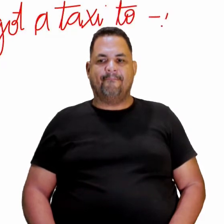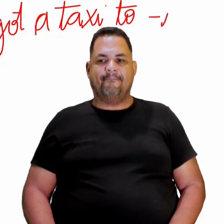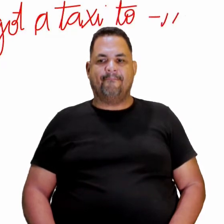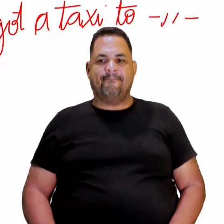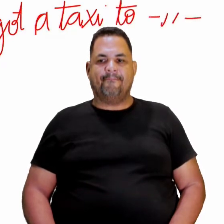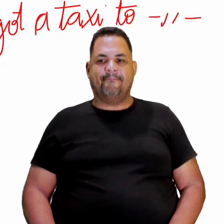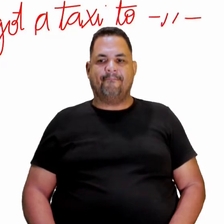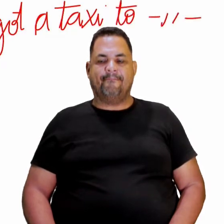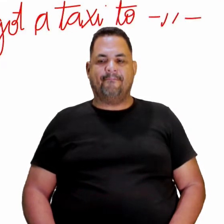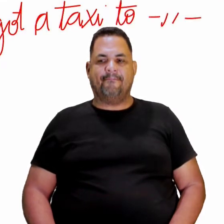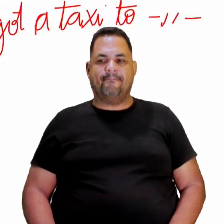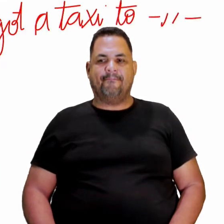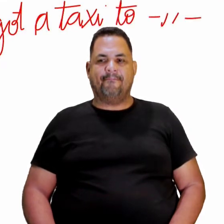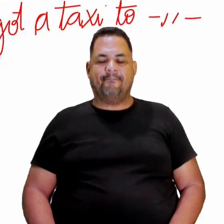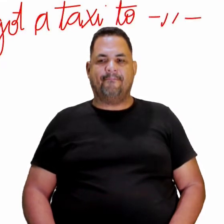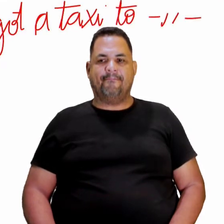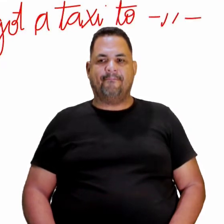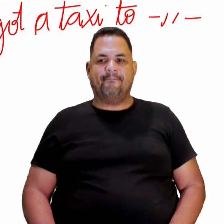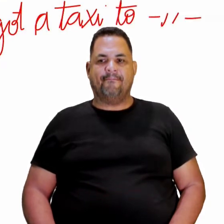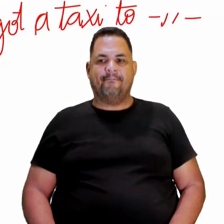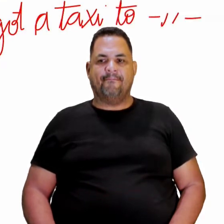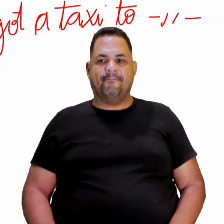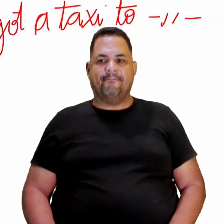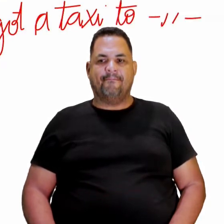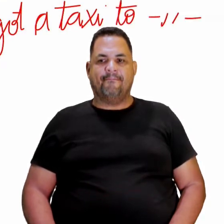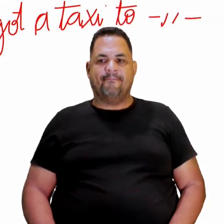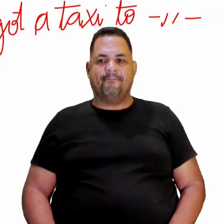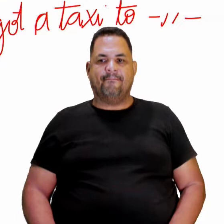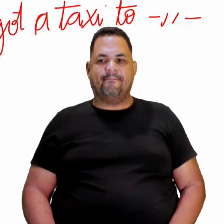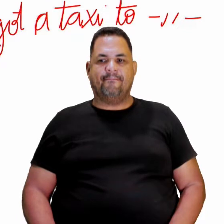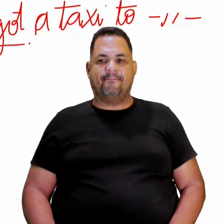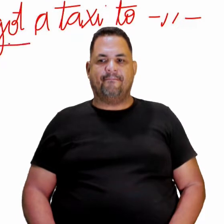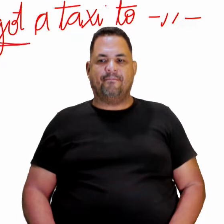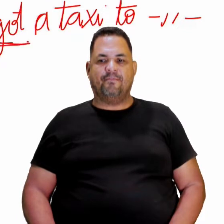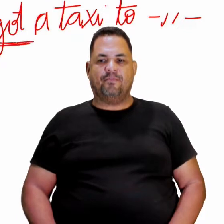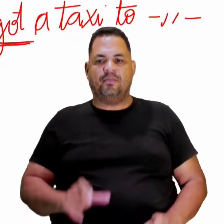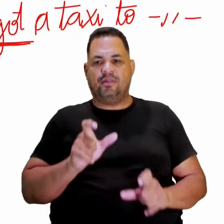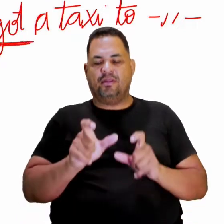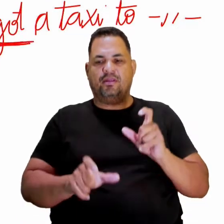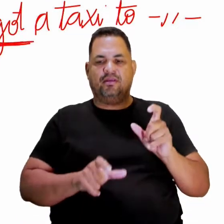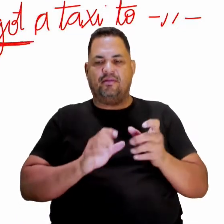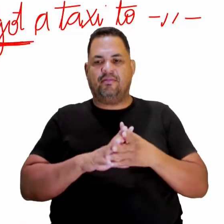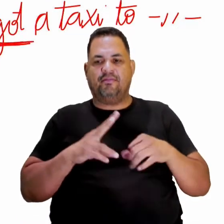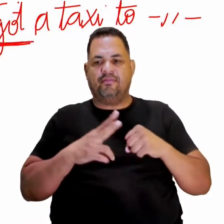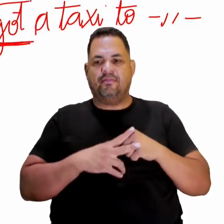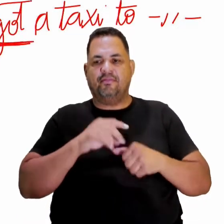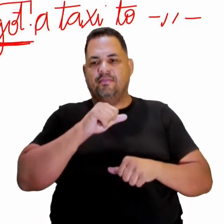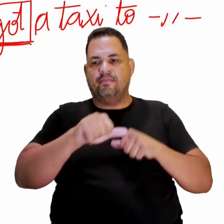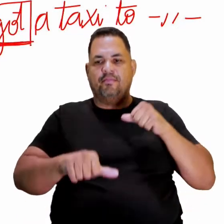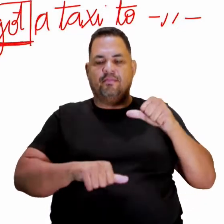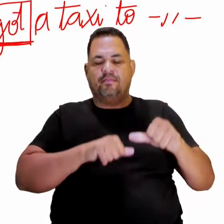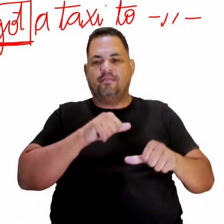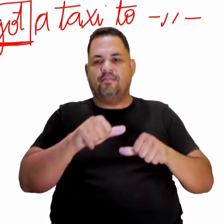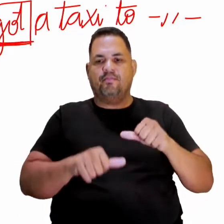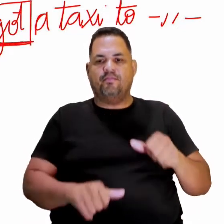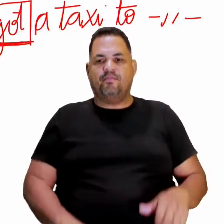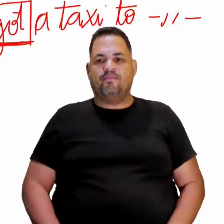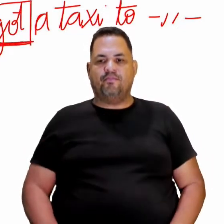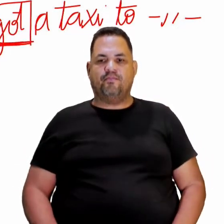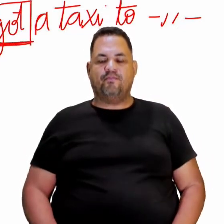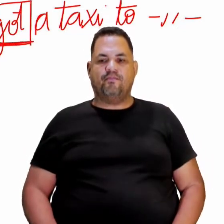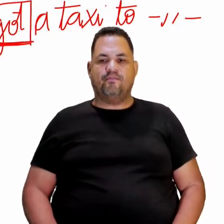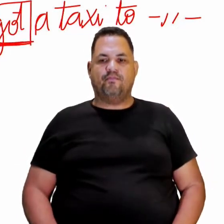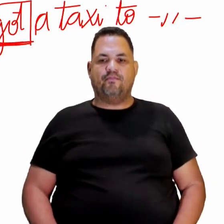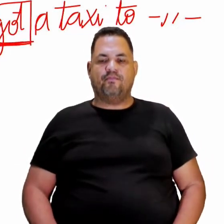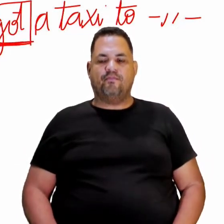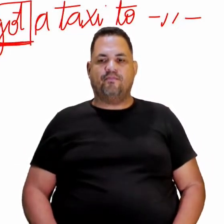to the airport. Vocês viram como é que fica? Flexão verbal não, o verbo muda, né? Porque